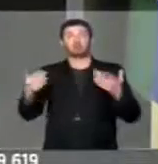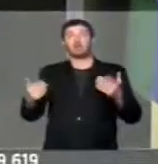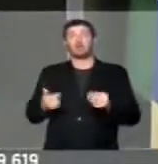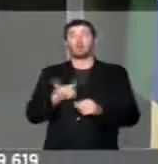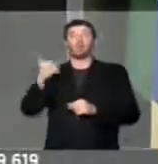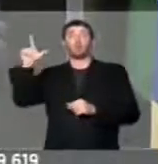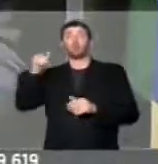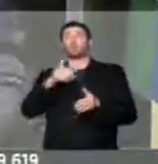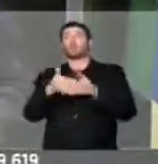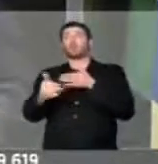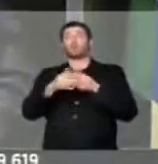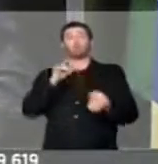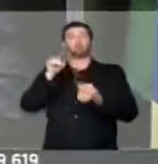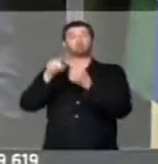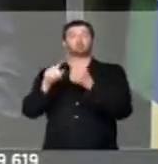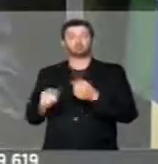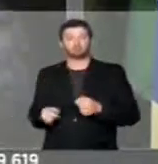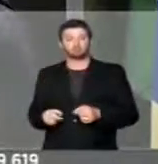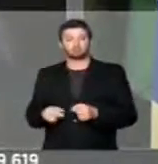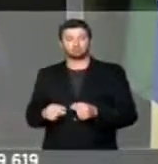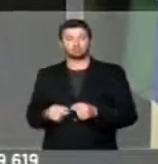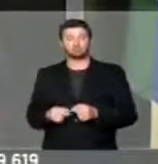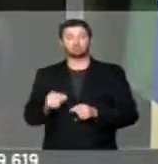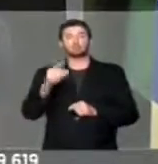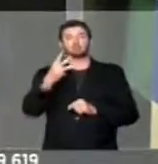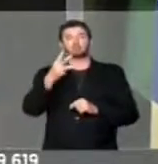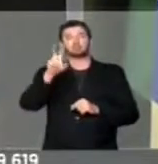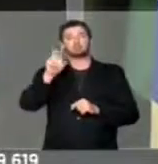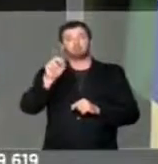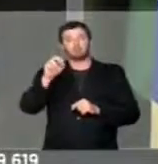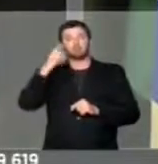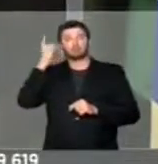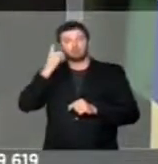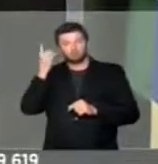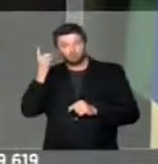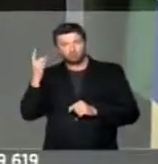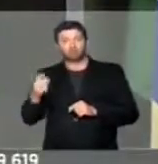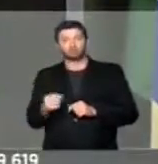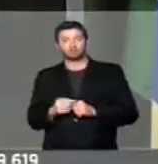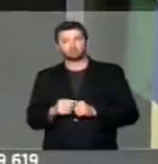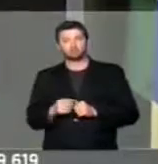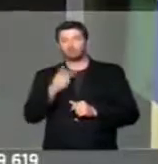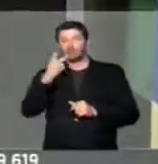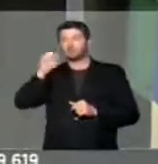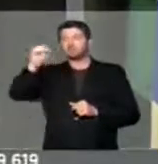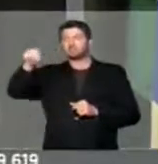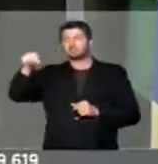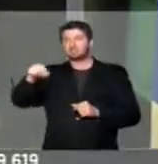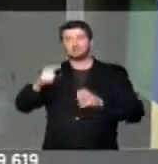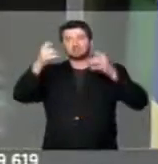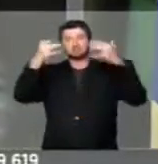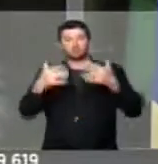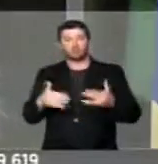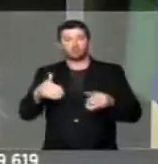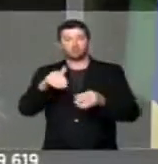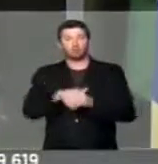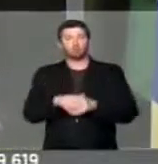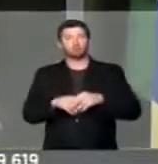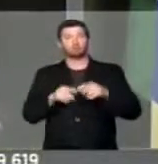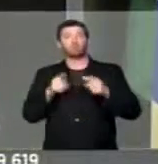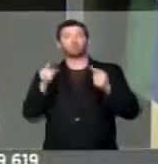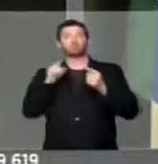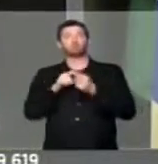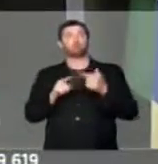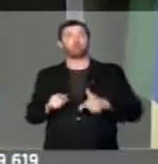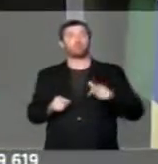prontos quaisquer motivos 350 deputados que votaram sim justificar outros motivos